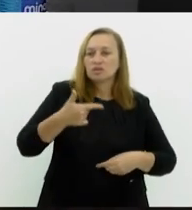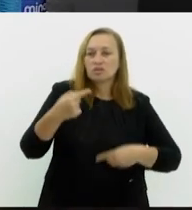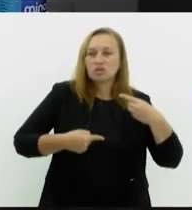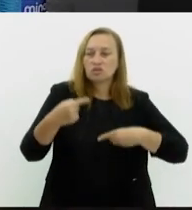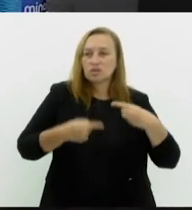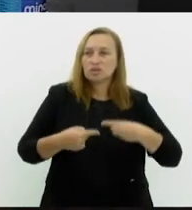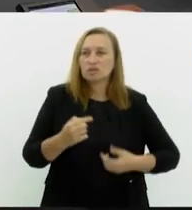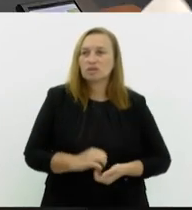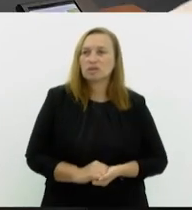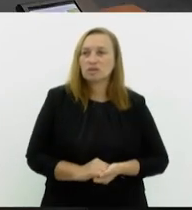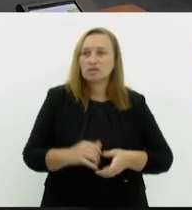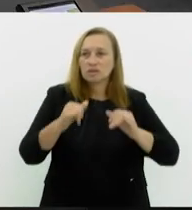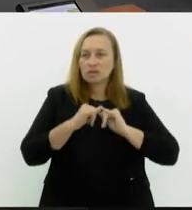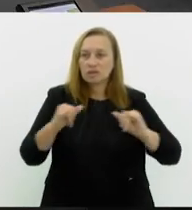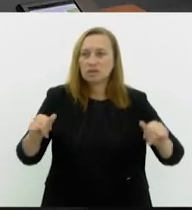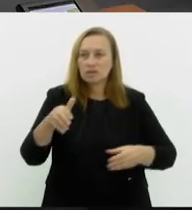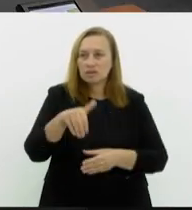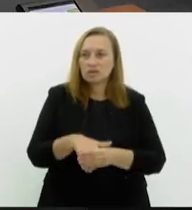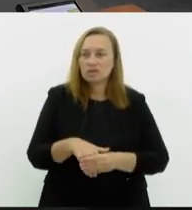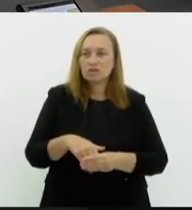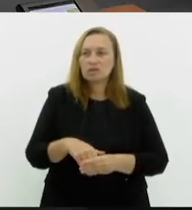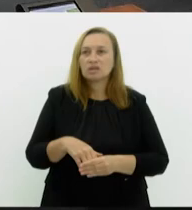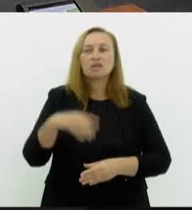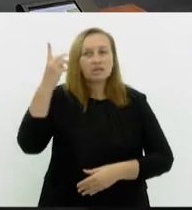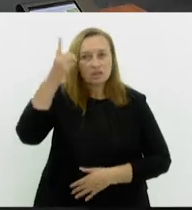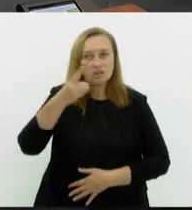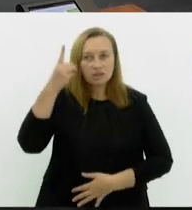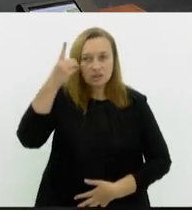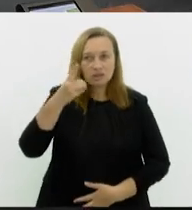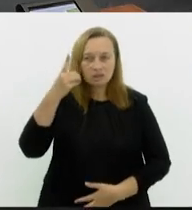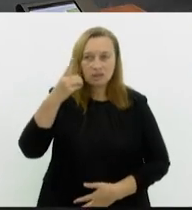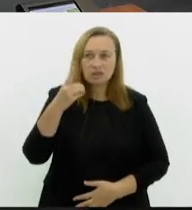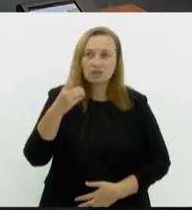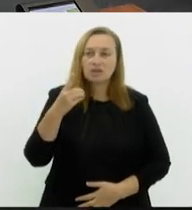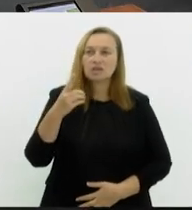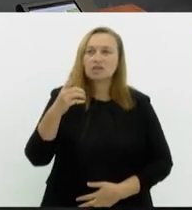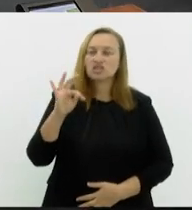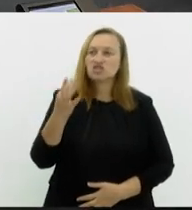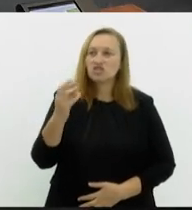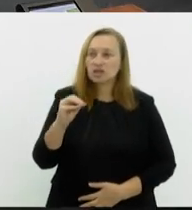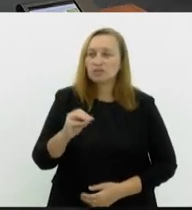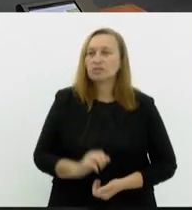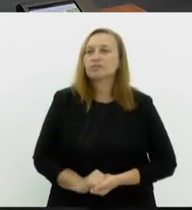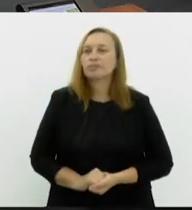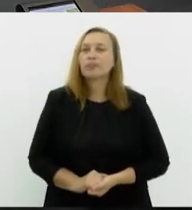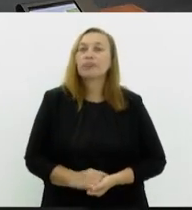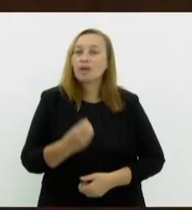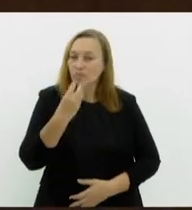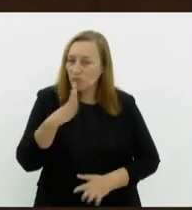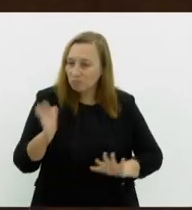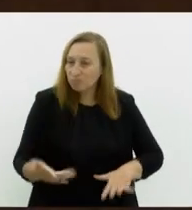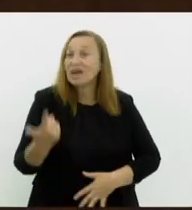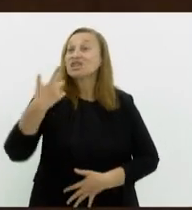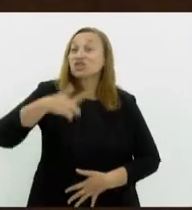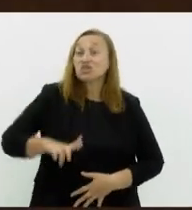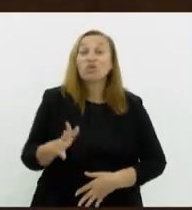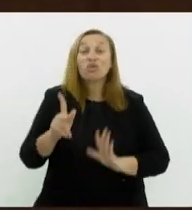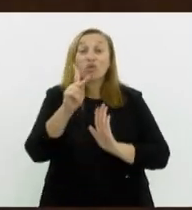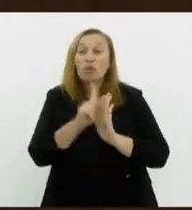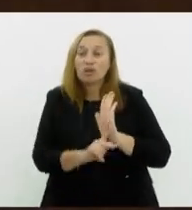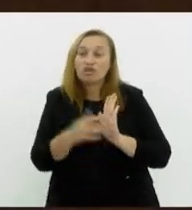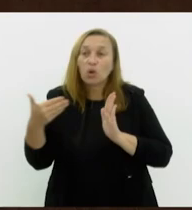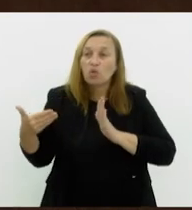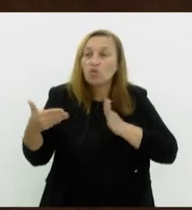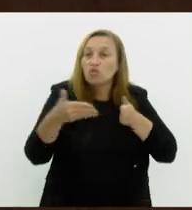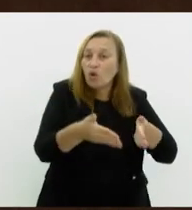segunda. Para a declaração de voto, o nosso nobre deputado autor, Thiago Galhaço. Bom, mais uma vez um projeto focado